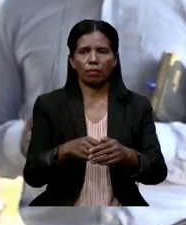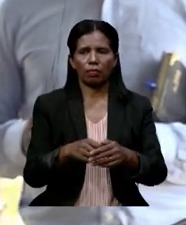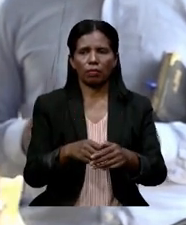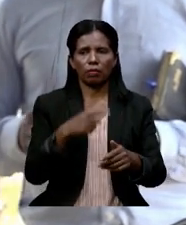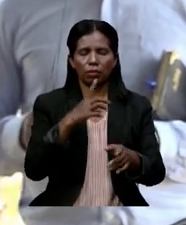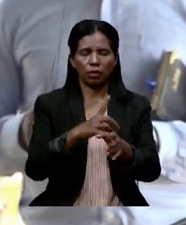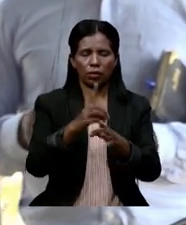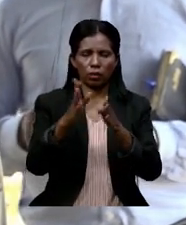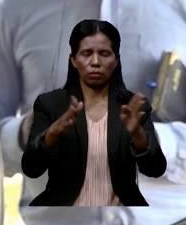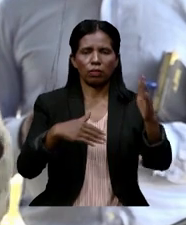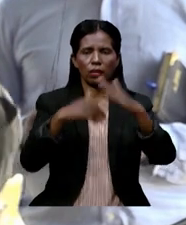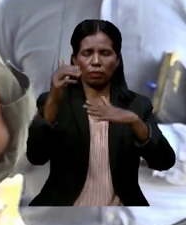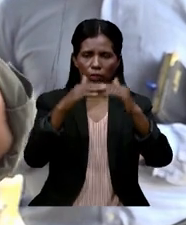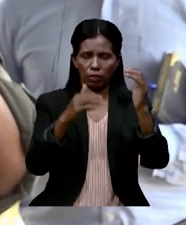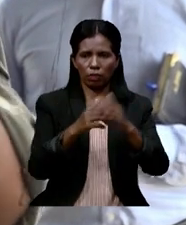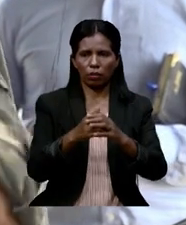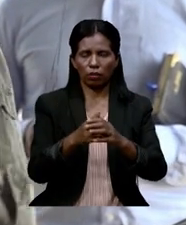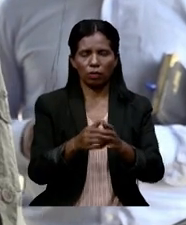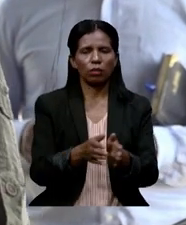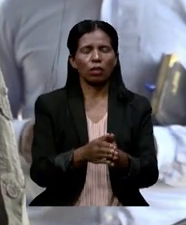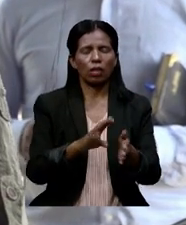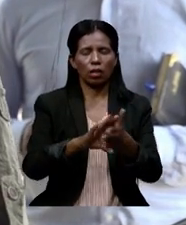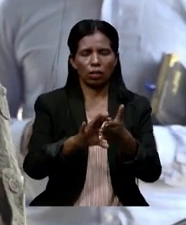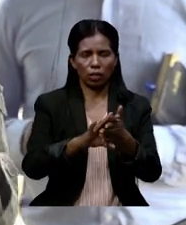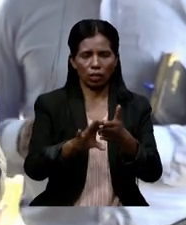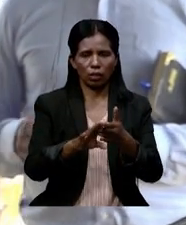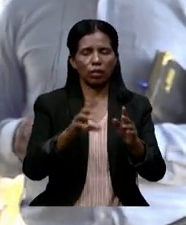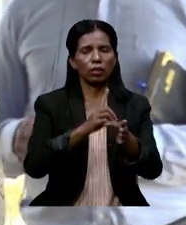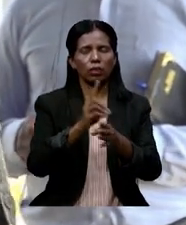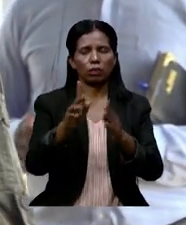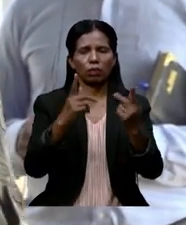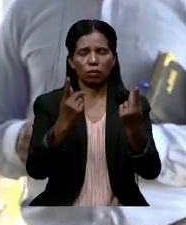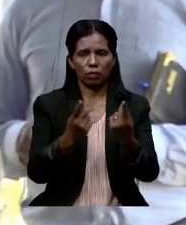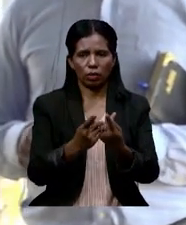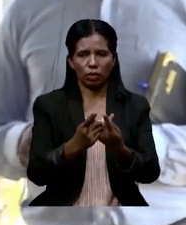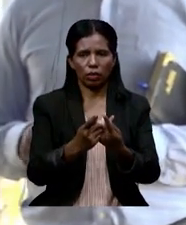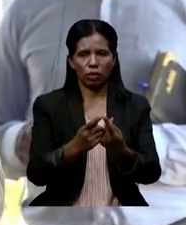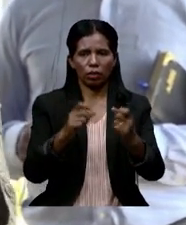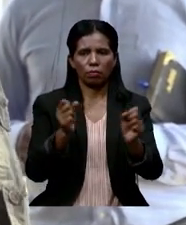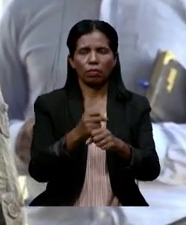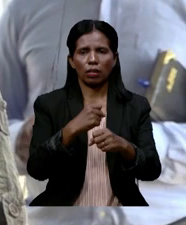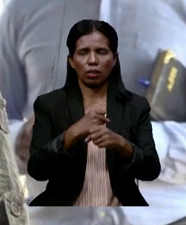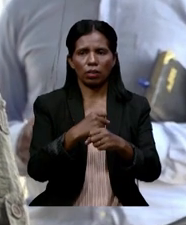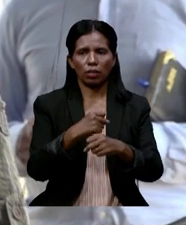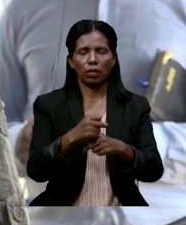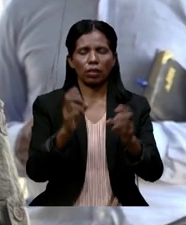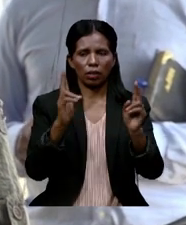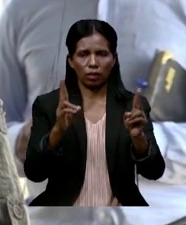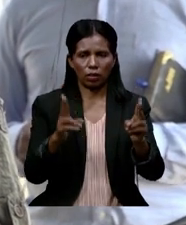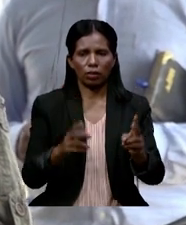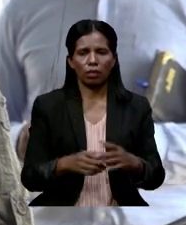diretor de infraestrutura, chamada diretor de companhia, né, para ter justo a disponibilidade de bele hal, finaliza a lei.